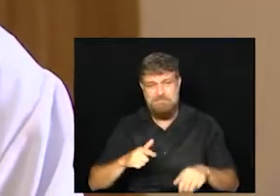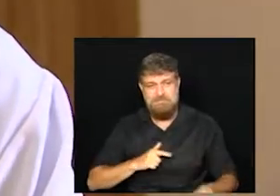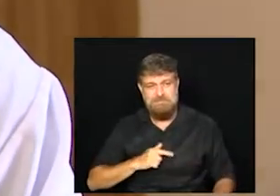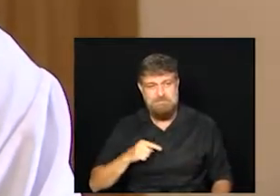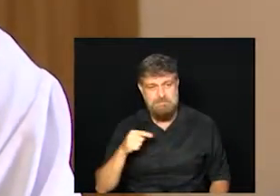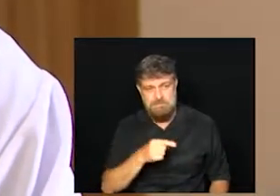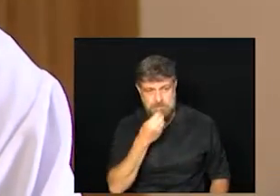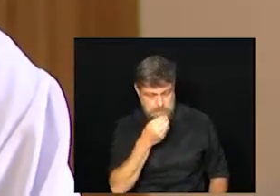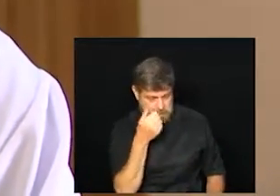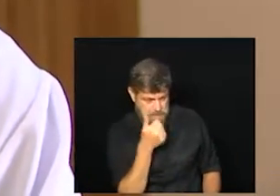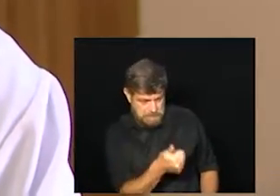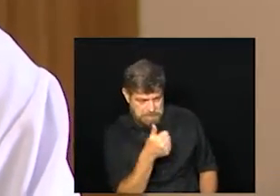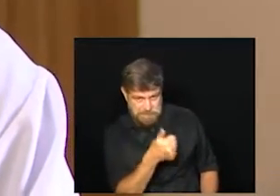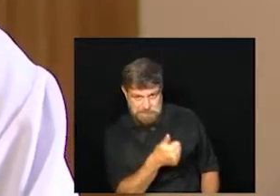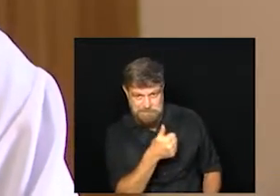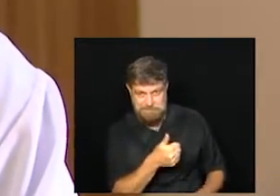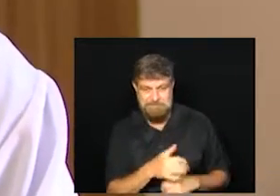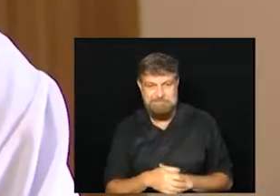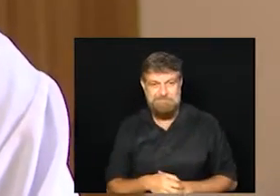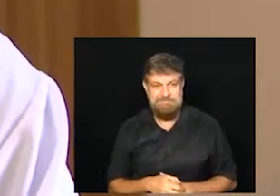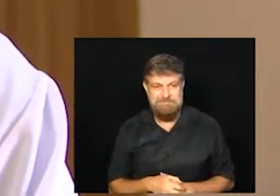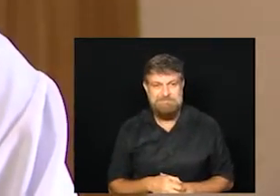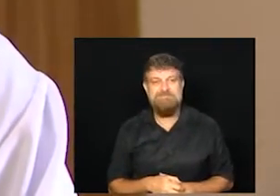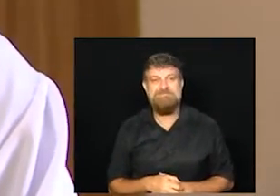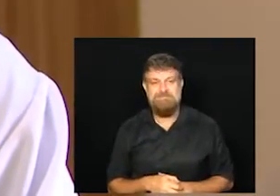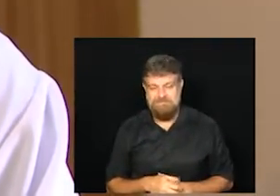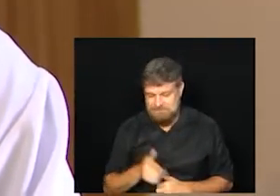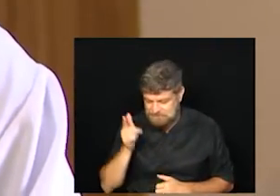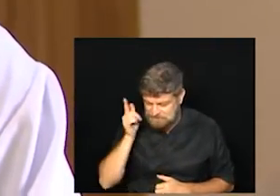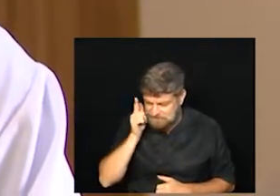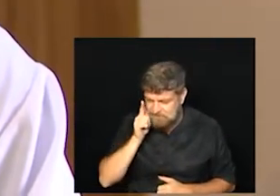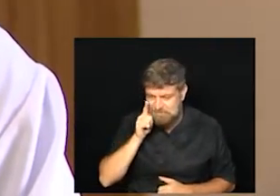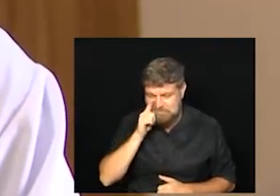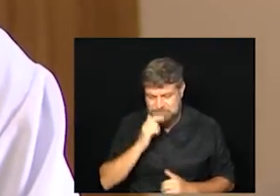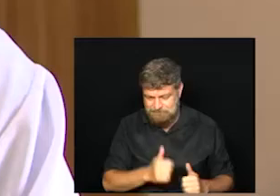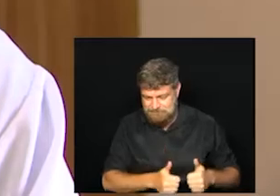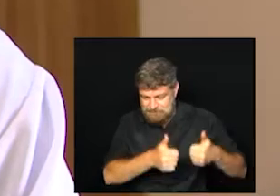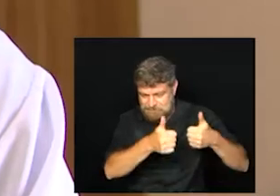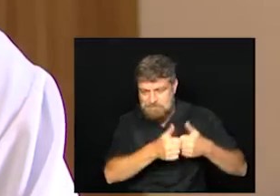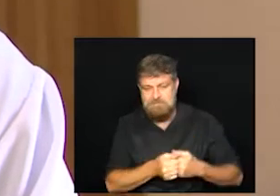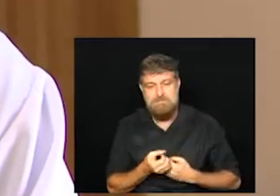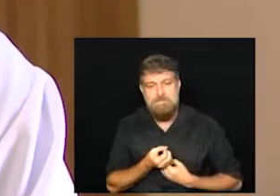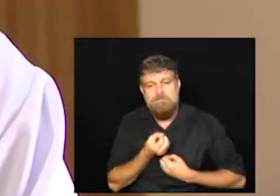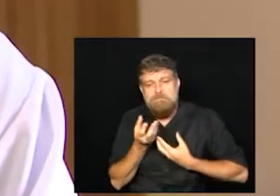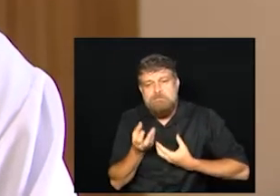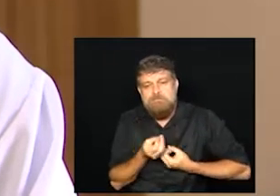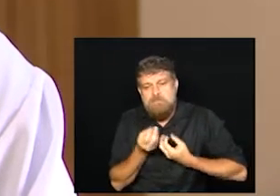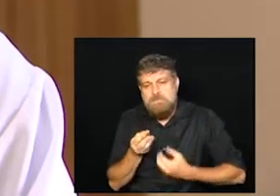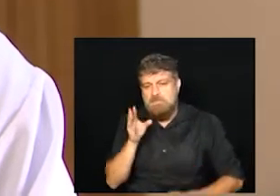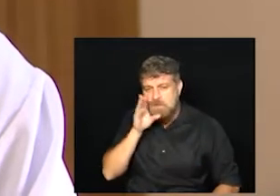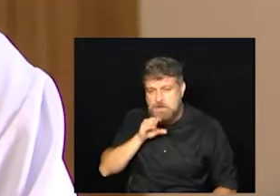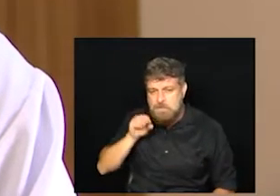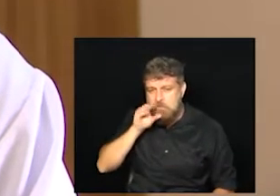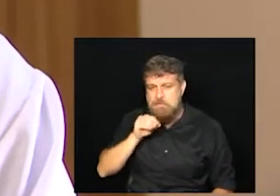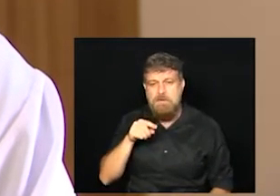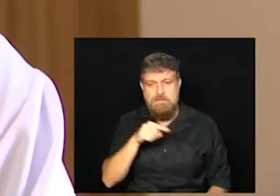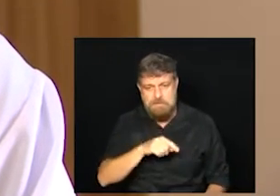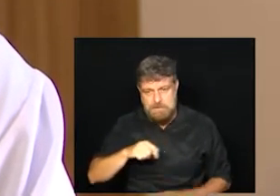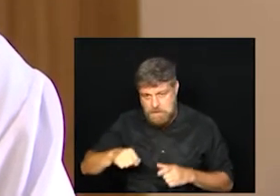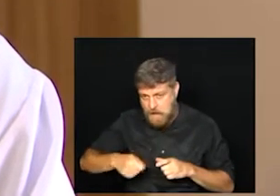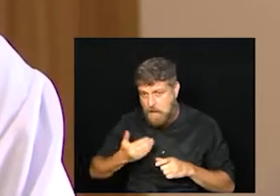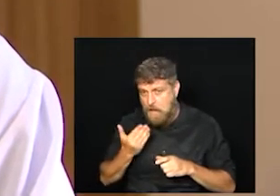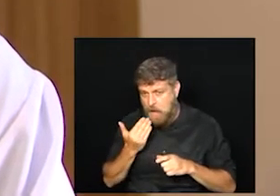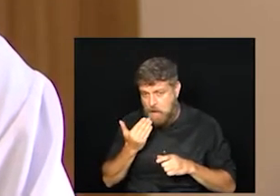está muito bom, né, professora? O fôlego está muito bom, está conseguindo se expressar bem, está se alimentando de